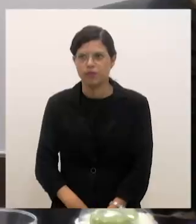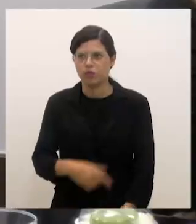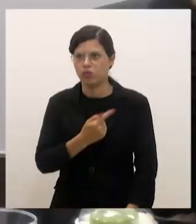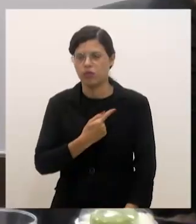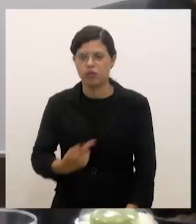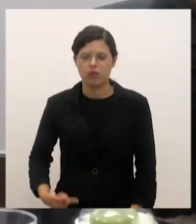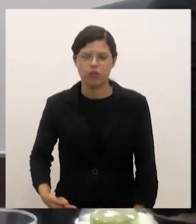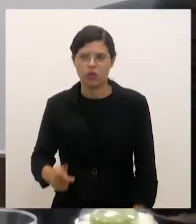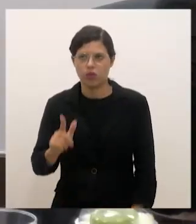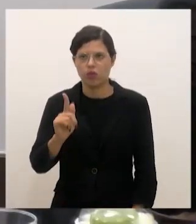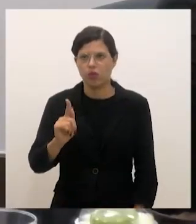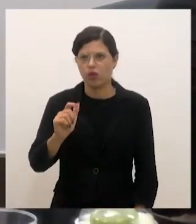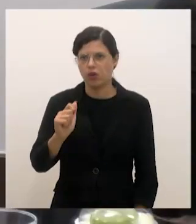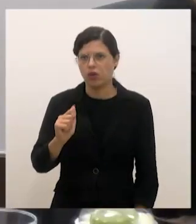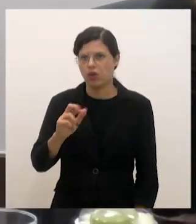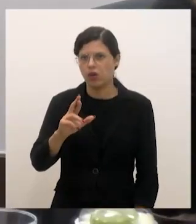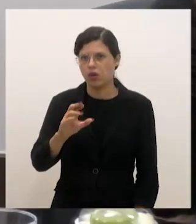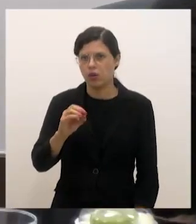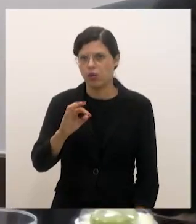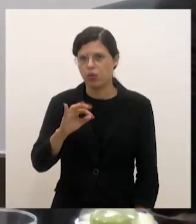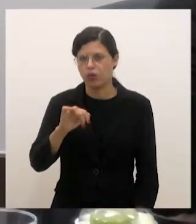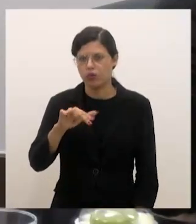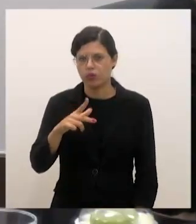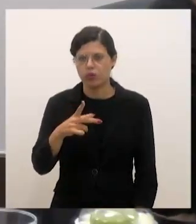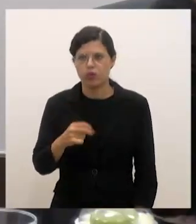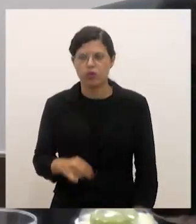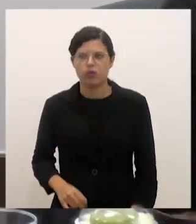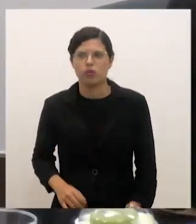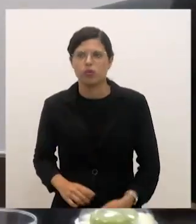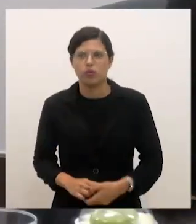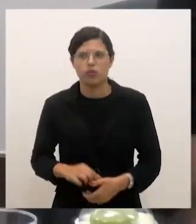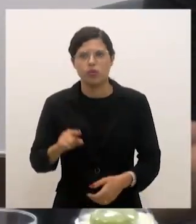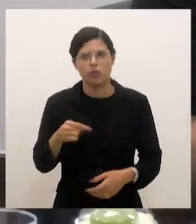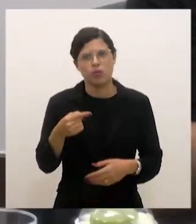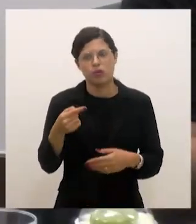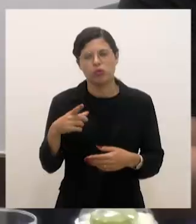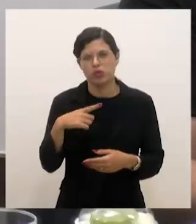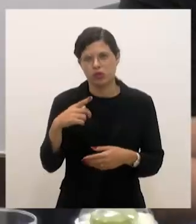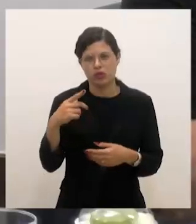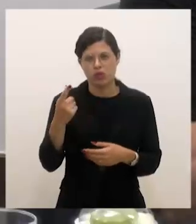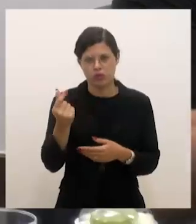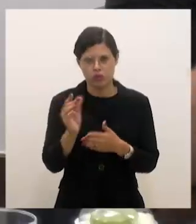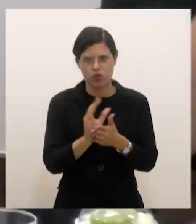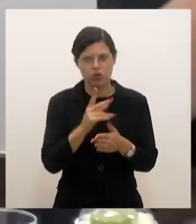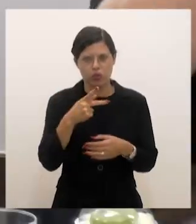Garotinho. Depois, quando entrou o recurso do RAI de participação especial,